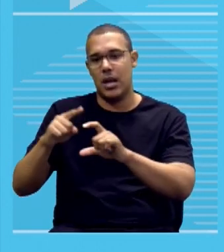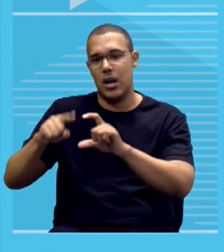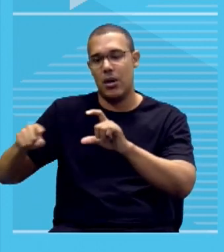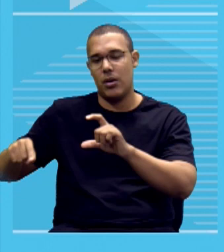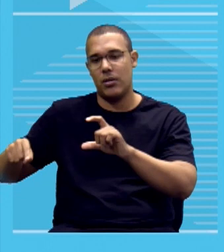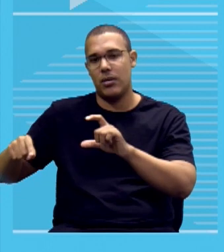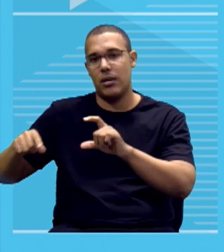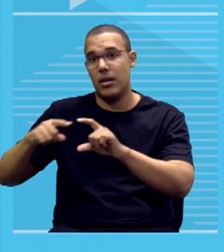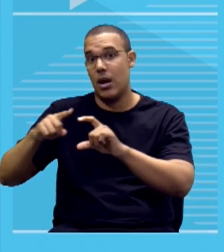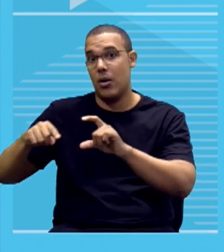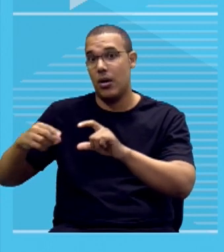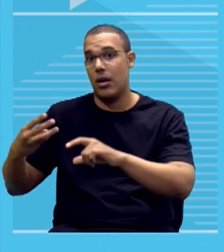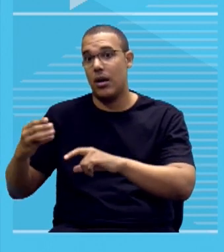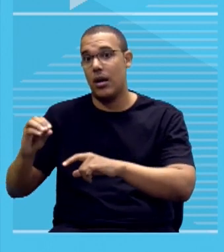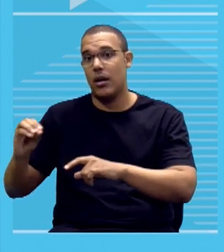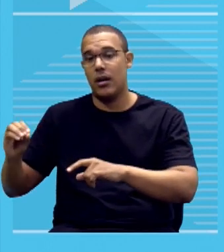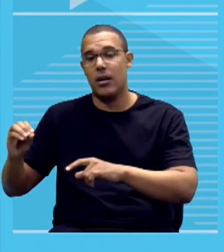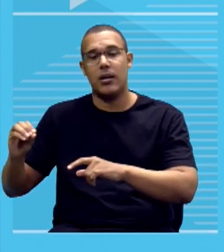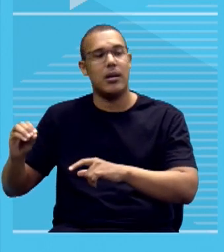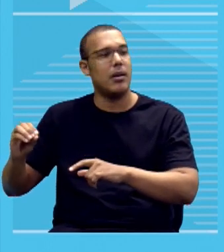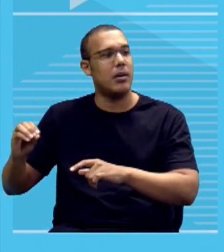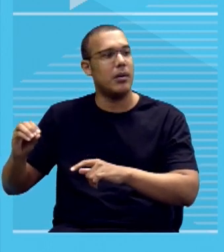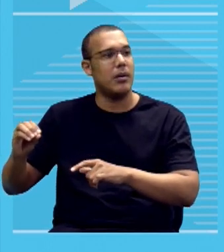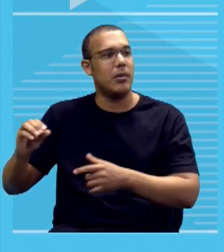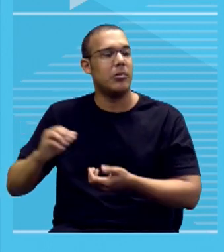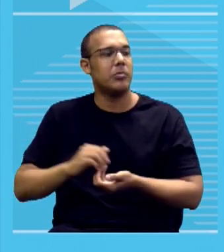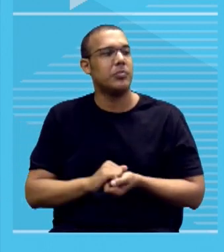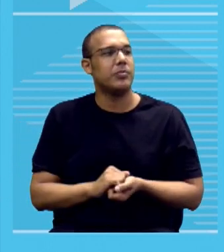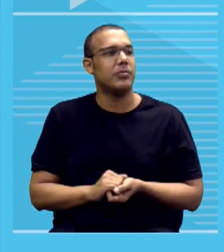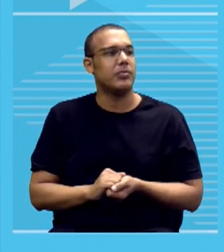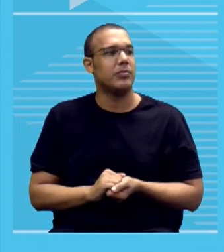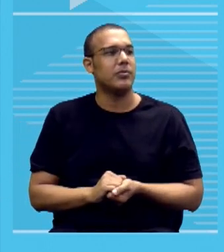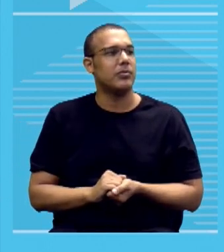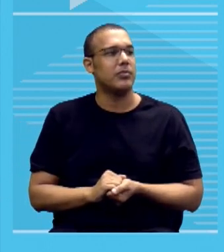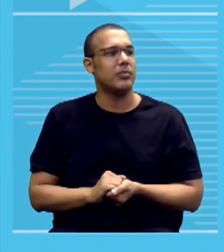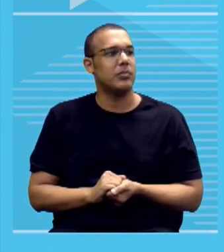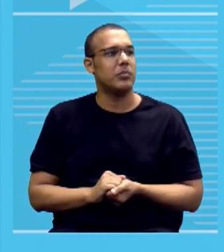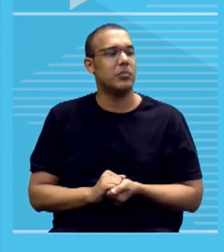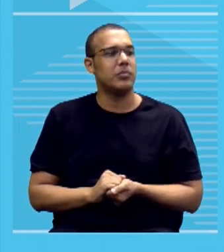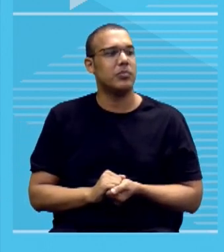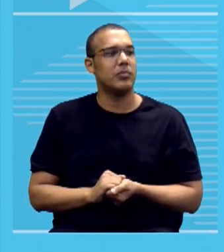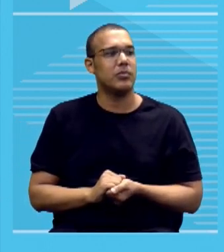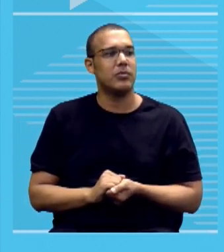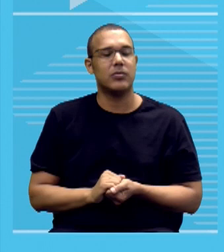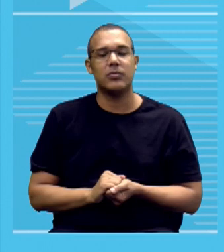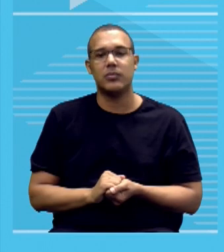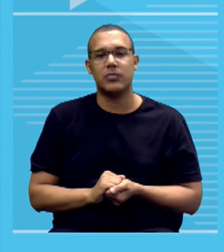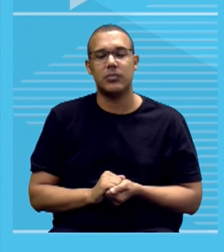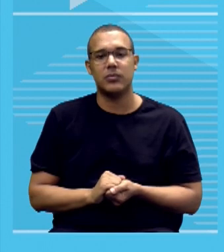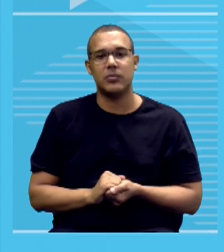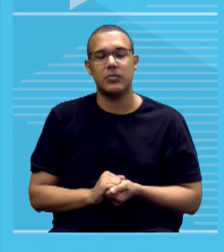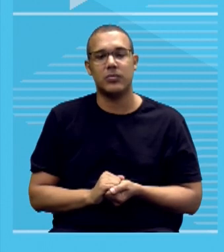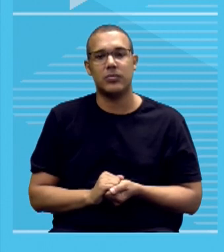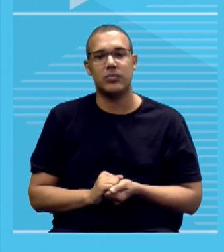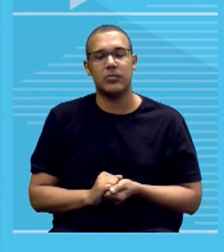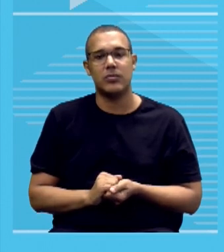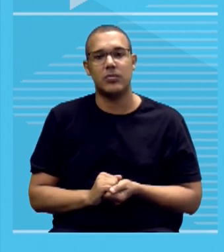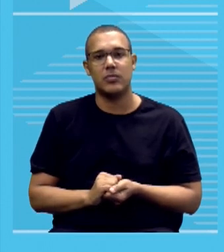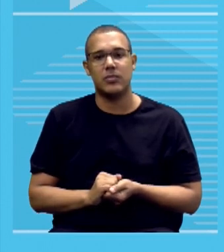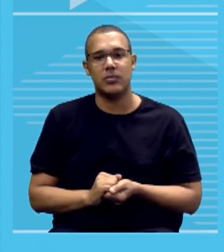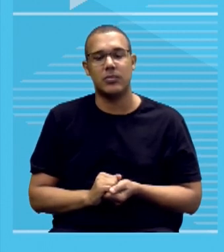de 400 miliamperes. Você não pode usar miliampere porque todo o resto dos caras está em